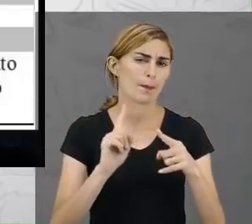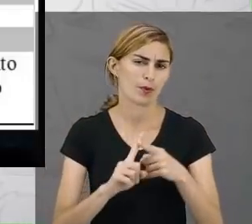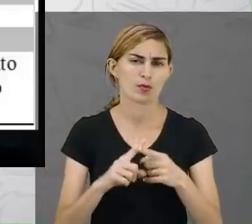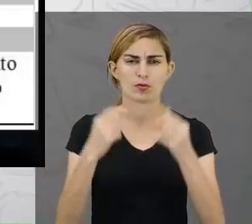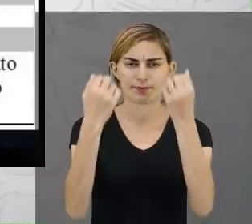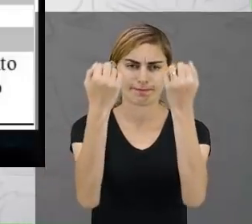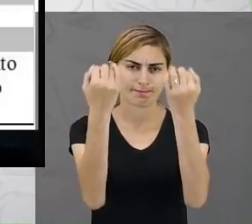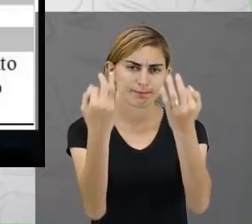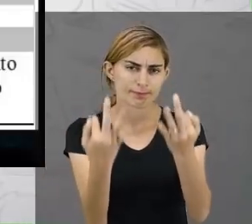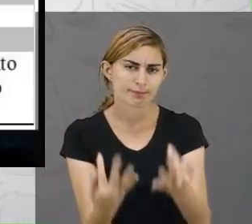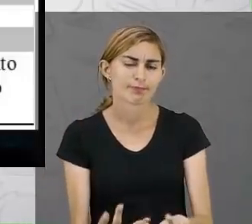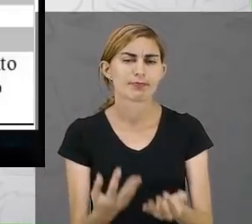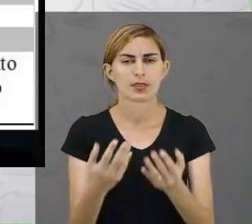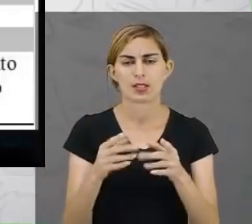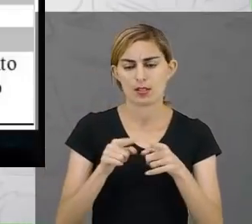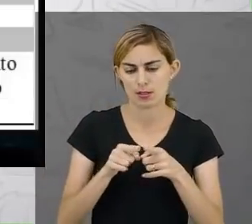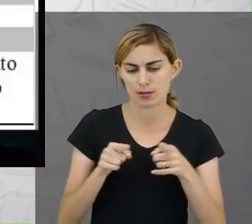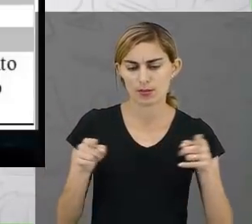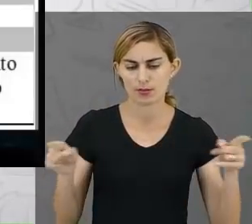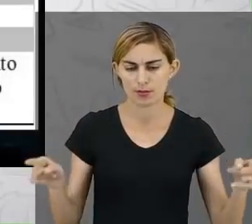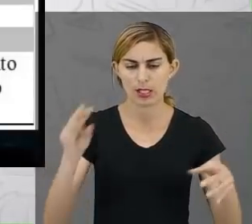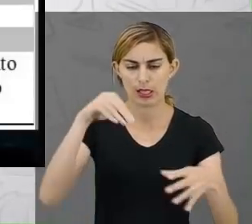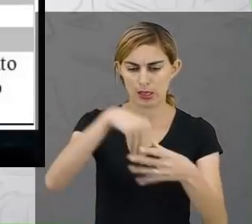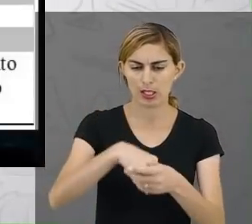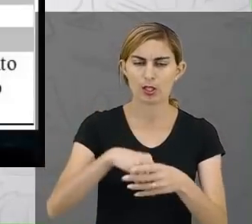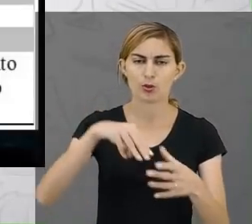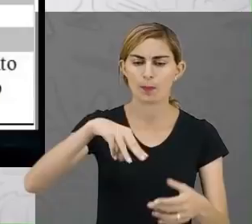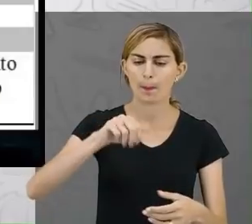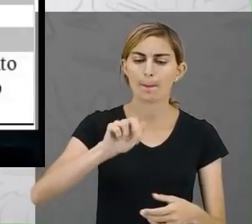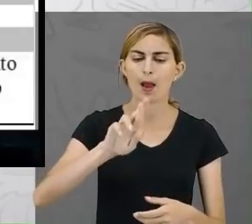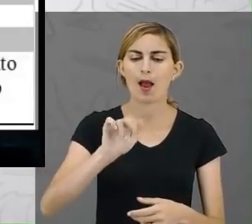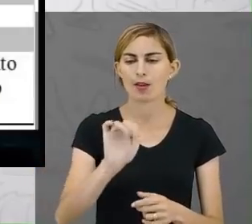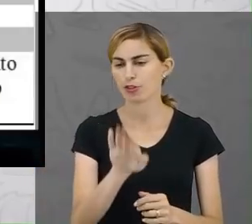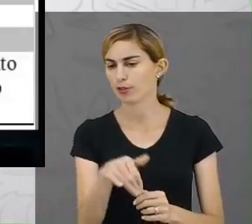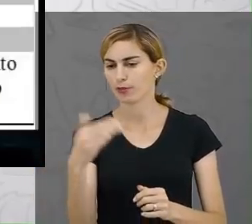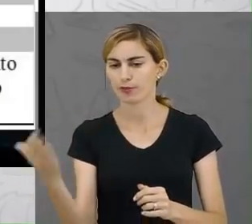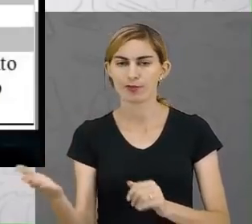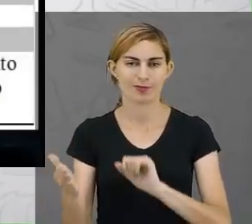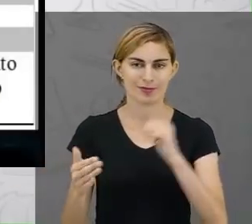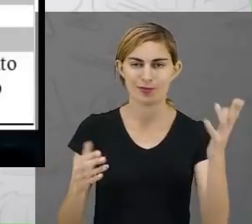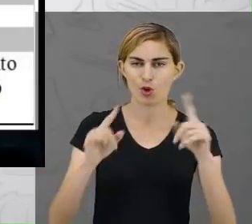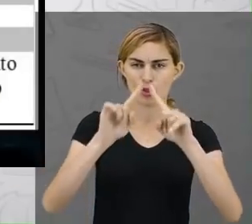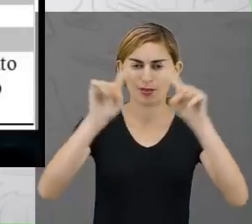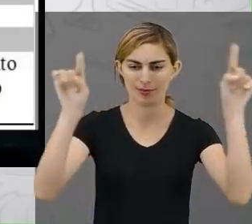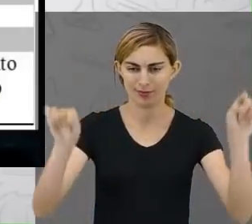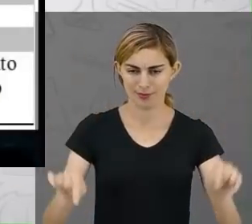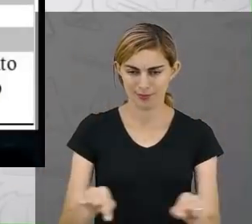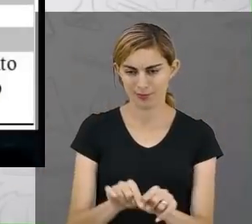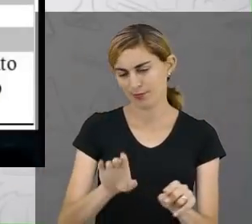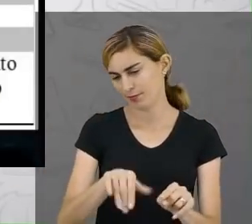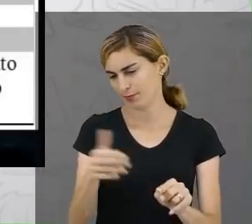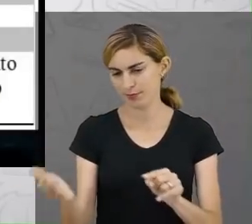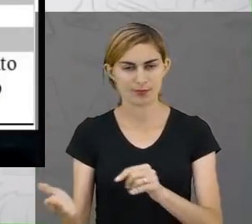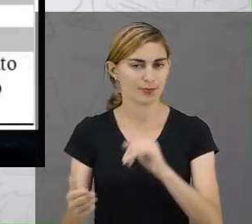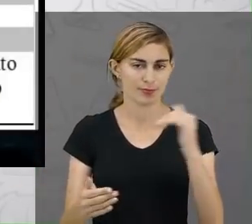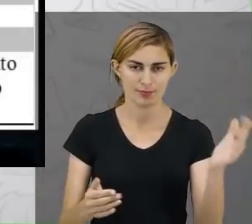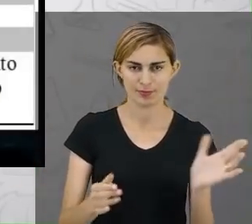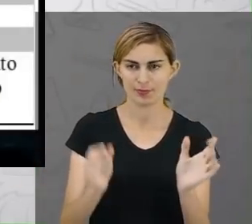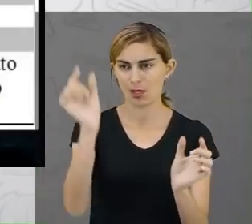elas definem, no caso do espaçamento é interno, no caso da margem é externa. E aí você vai ter